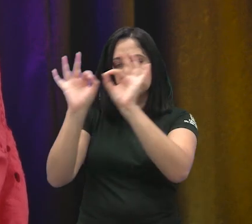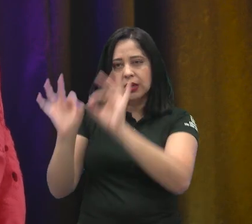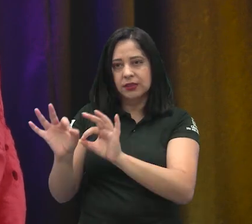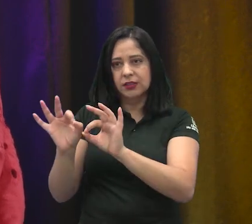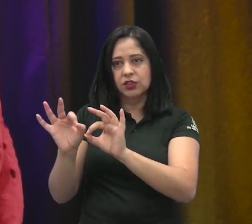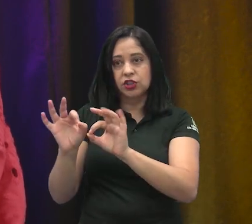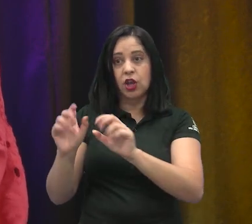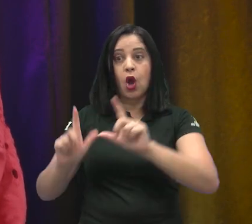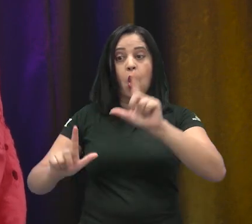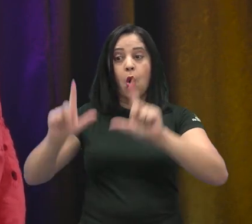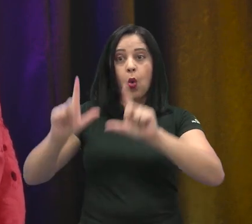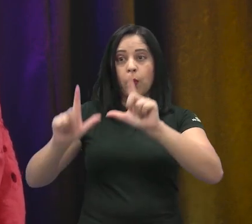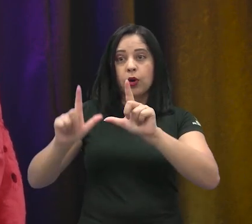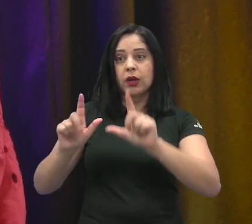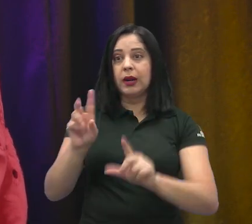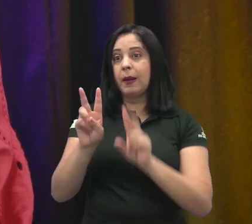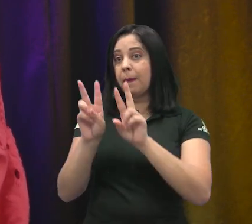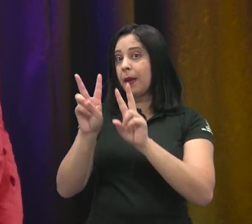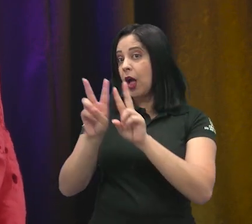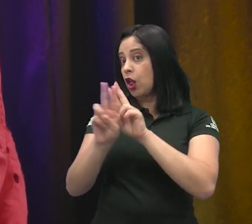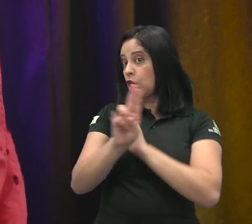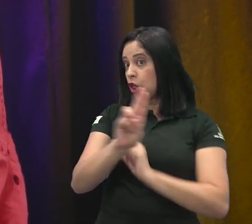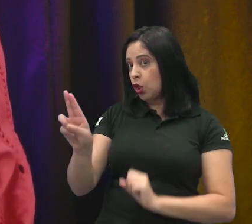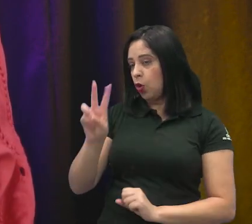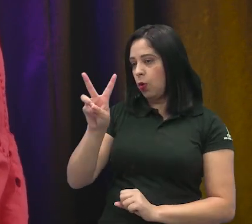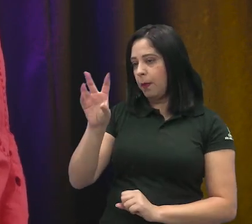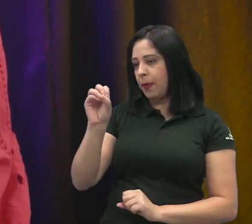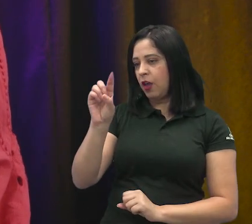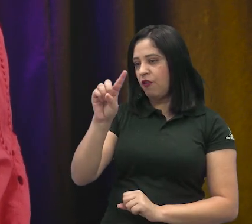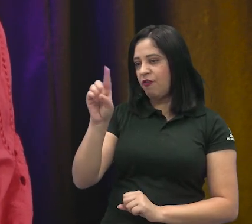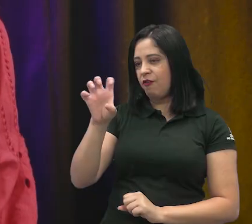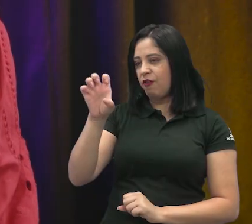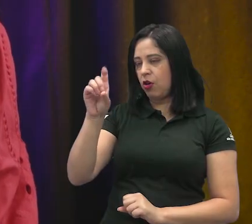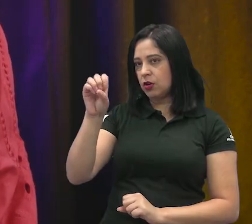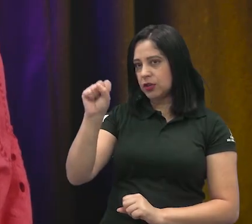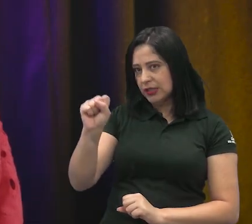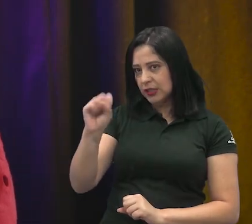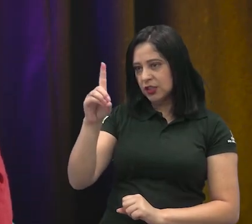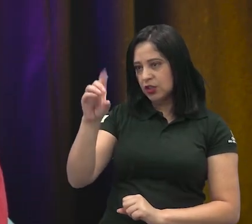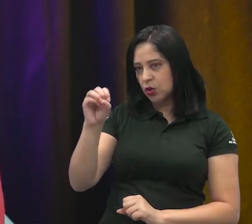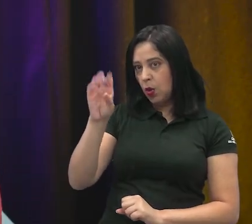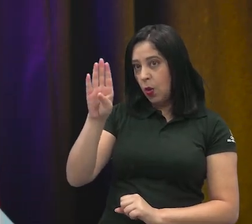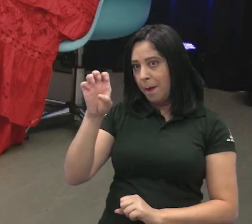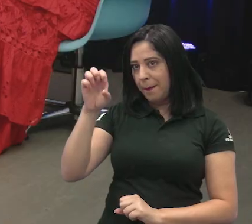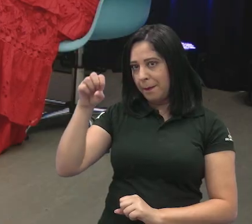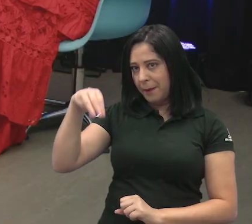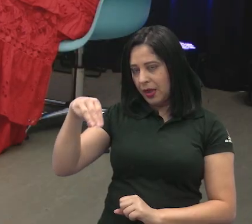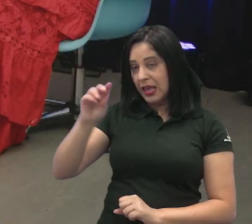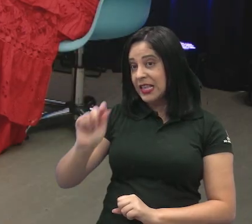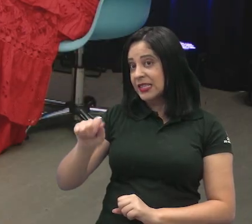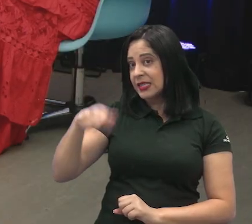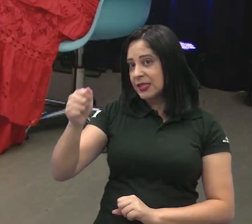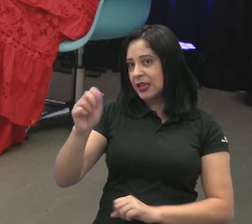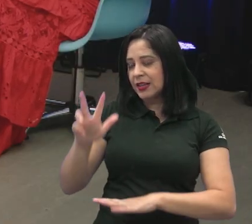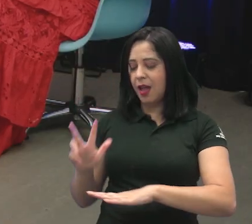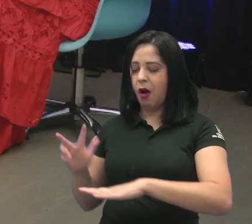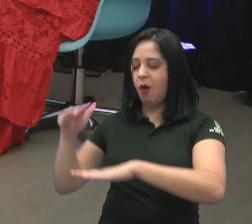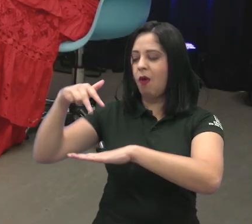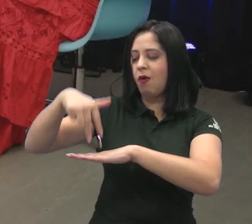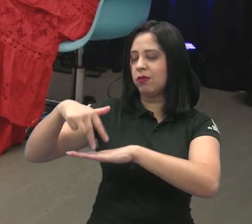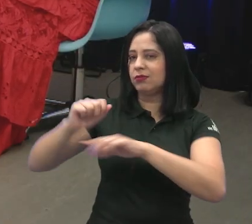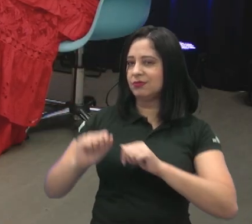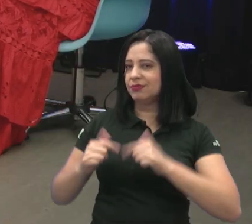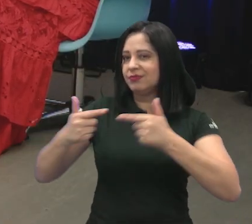Bem e vai assistir e se emocionar com esse programa. Vieira, a gente tem inúmeros atletas